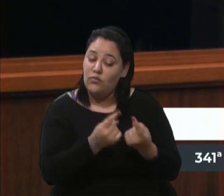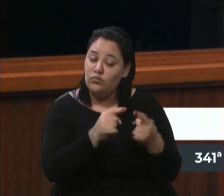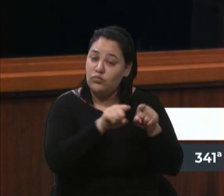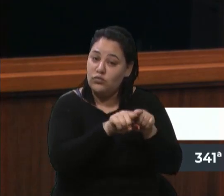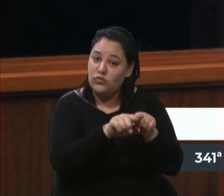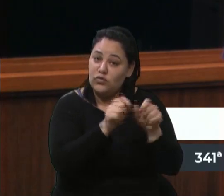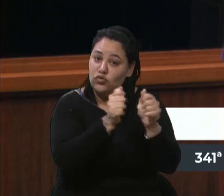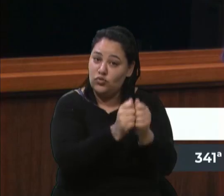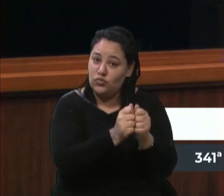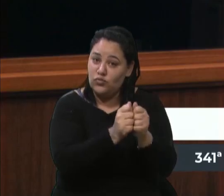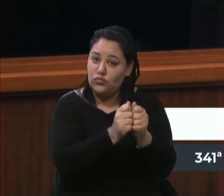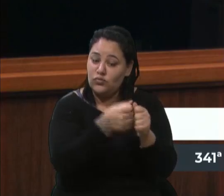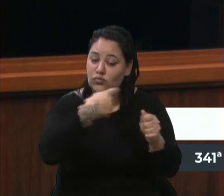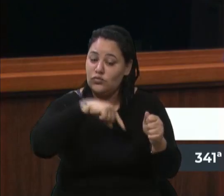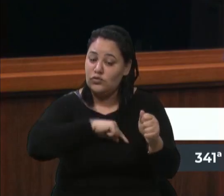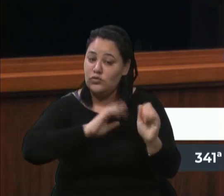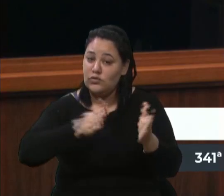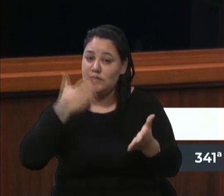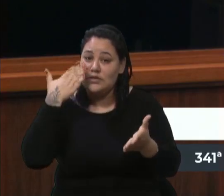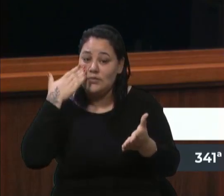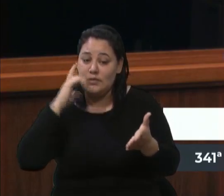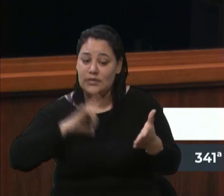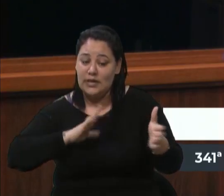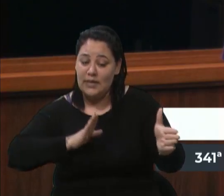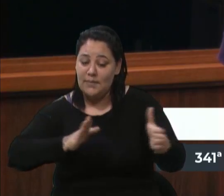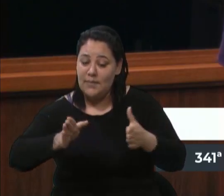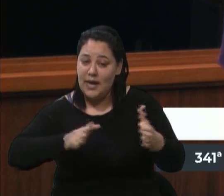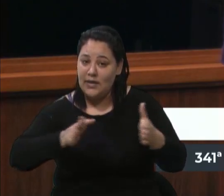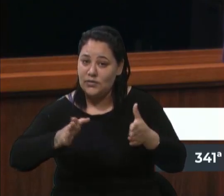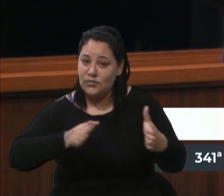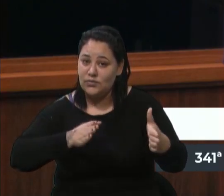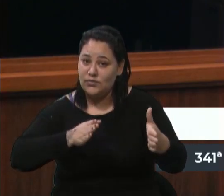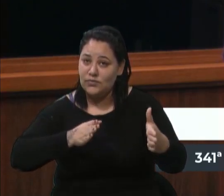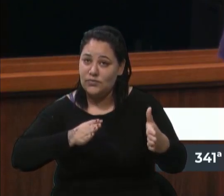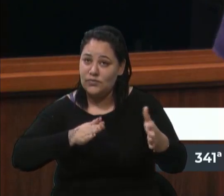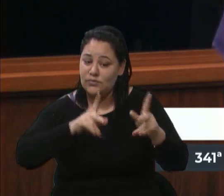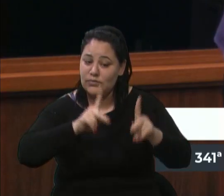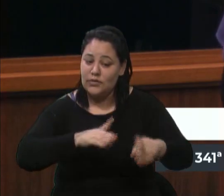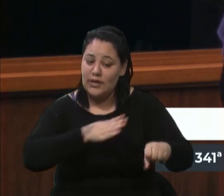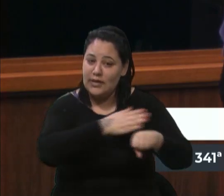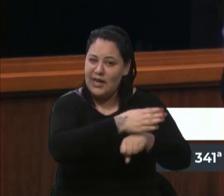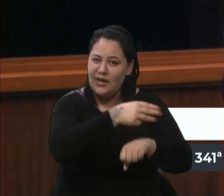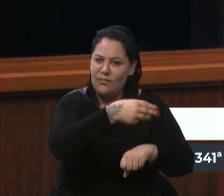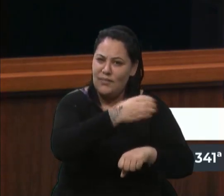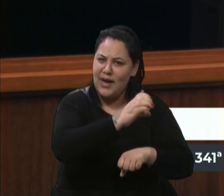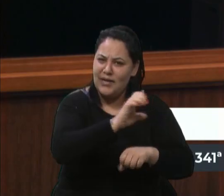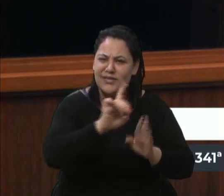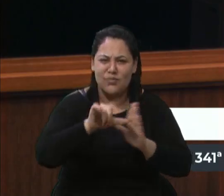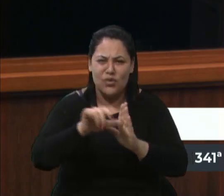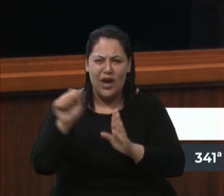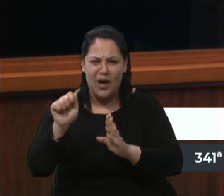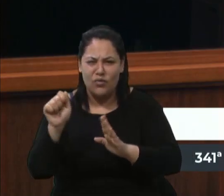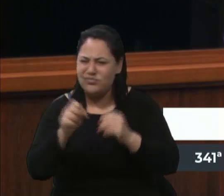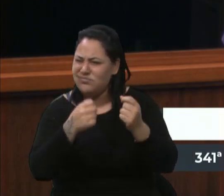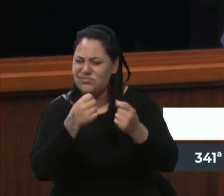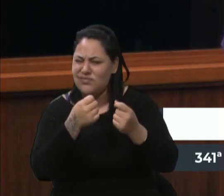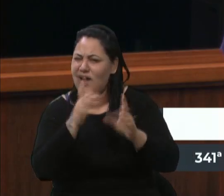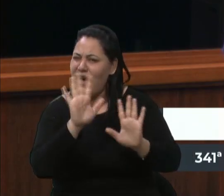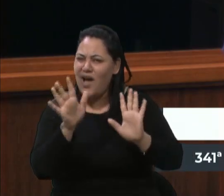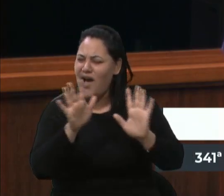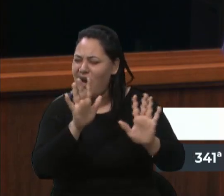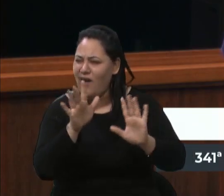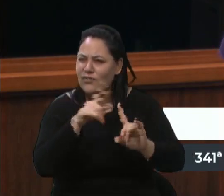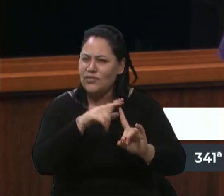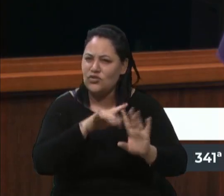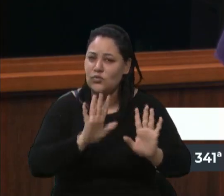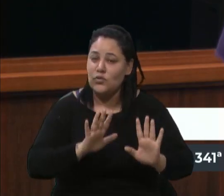gente sabe que tem prazo para as pessoas entrar. É em março e depois agosto, algo assim. Se queres entrar em